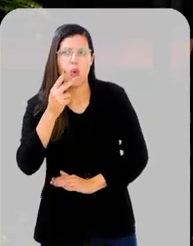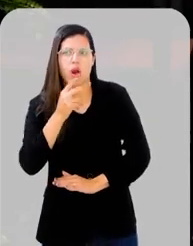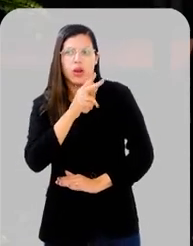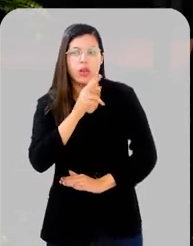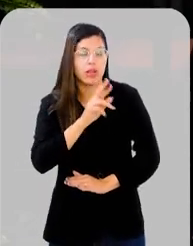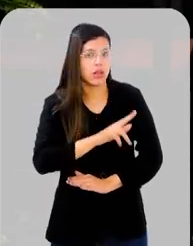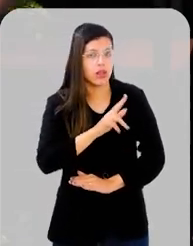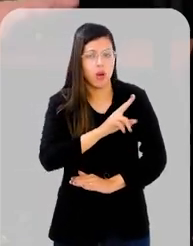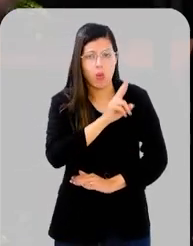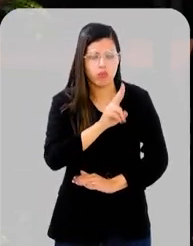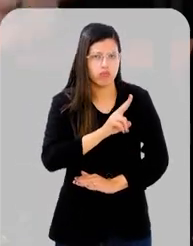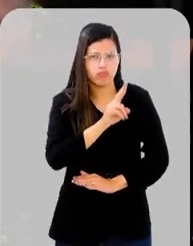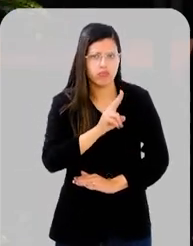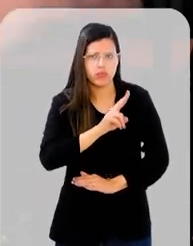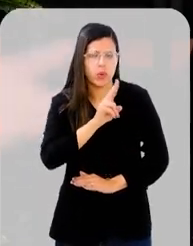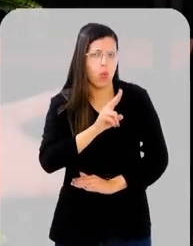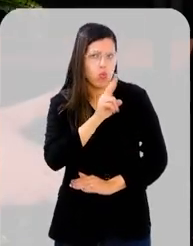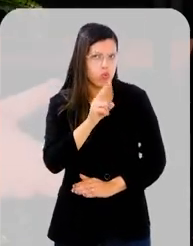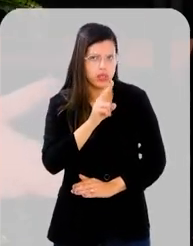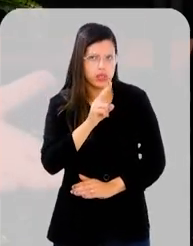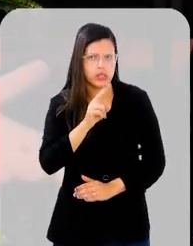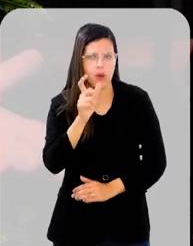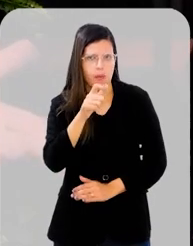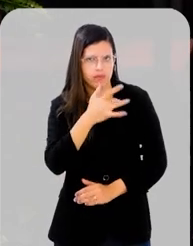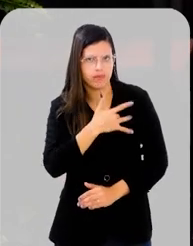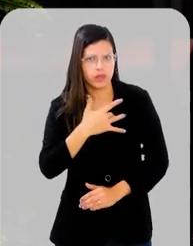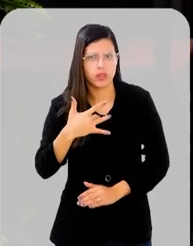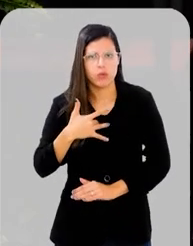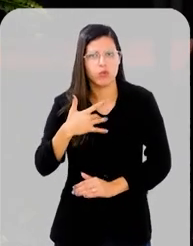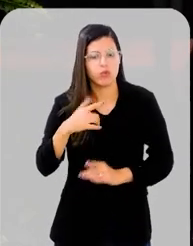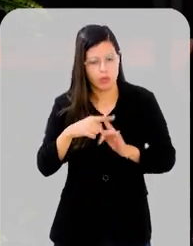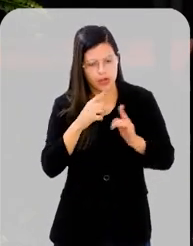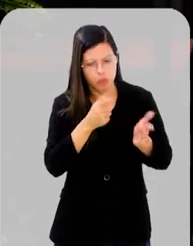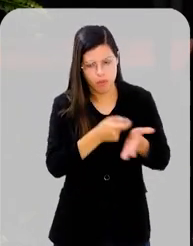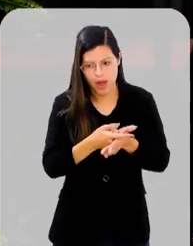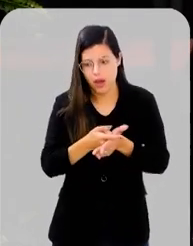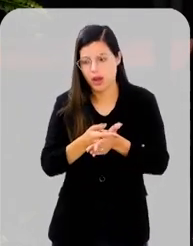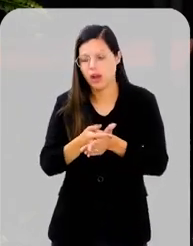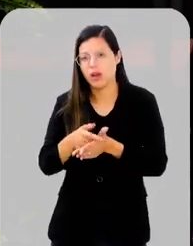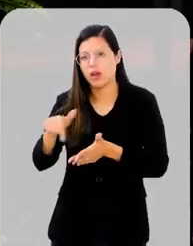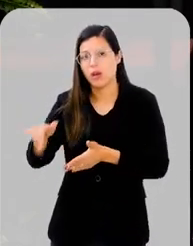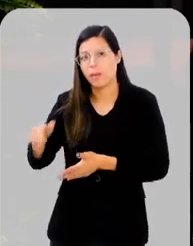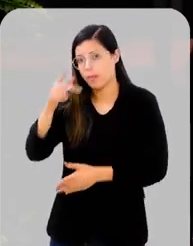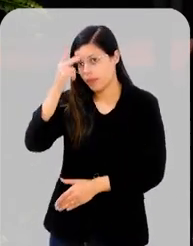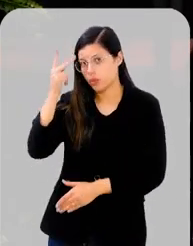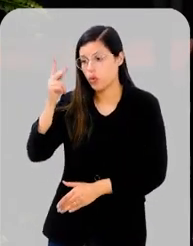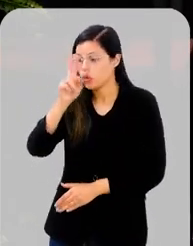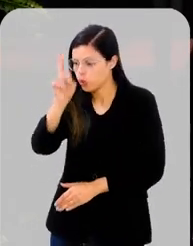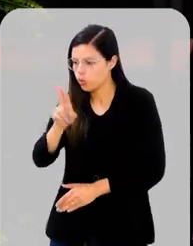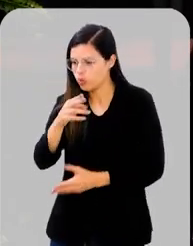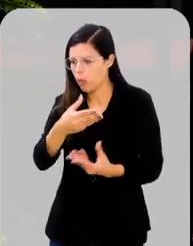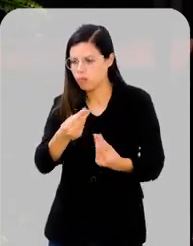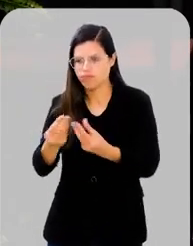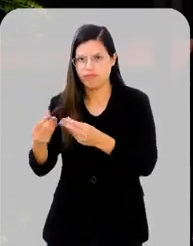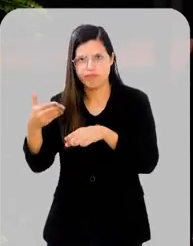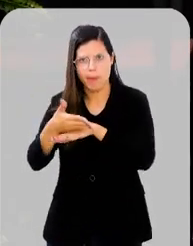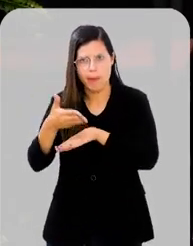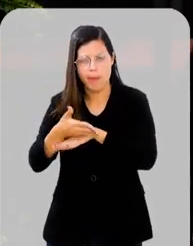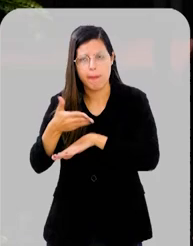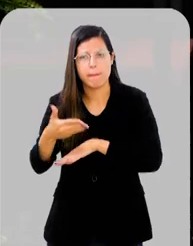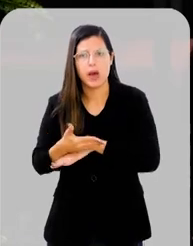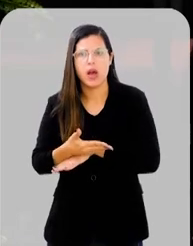justamente para que outros que usam mais possam usar então a regra do mutualismo não tá sendo cumprida é